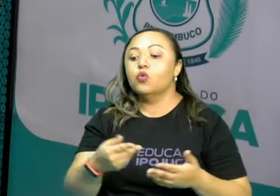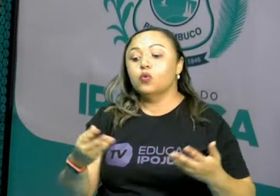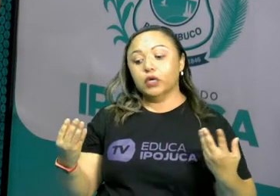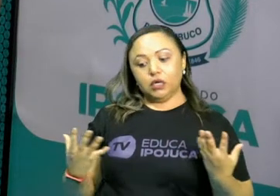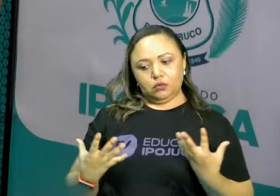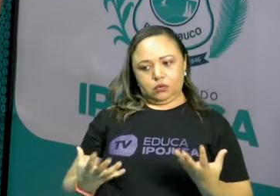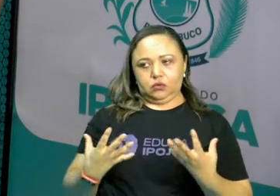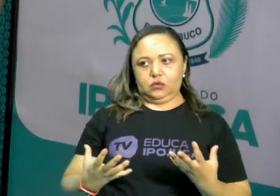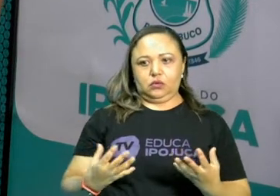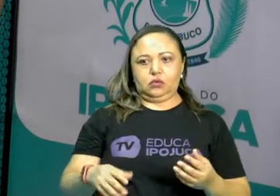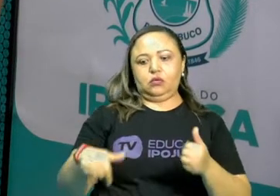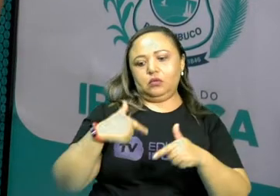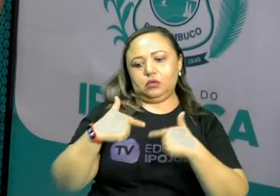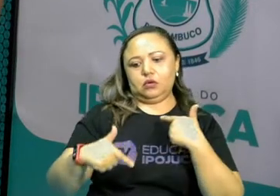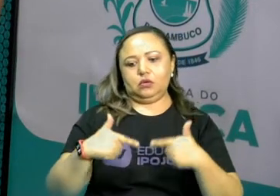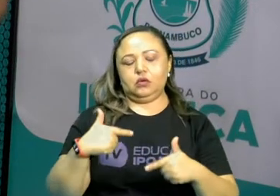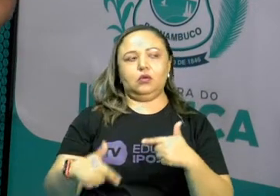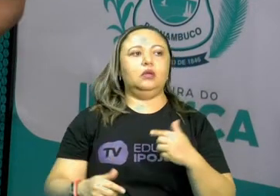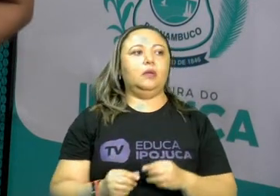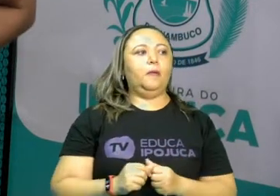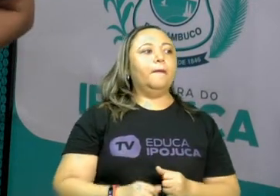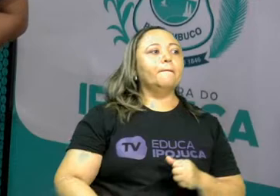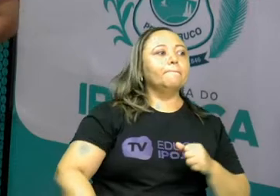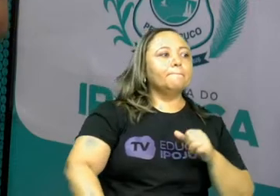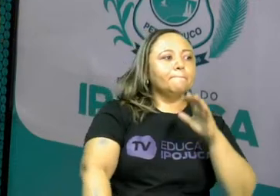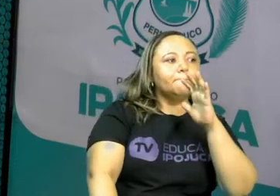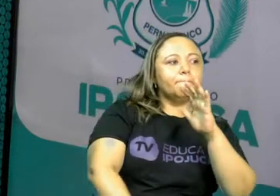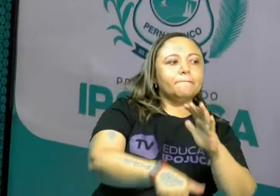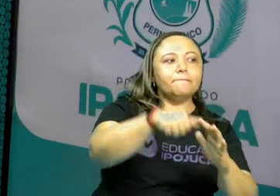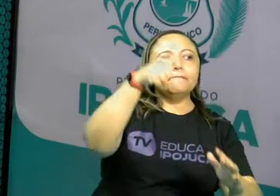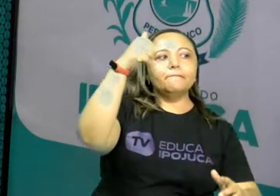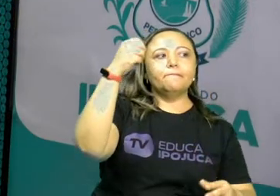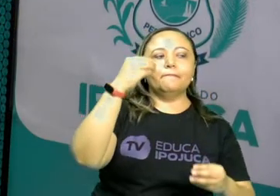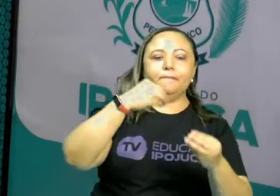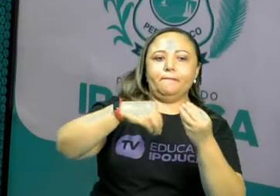trabalhando. Então, a primeira mistura que eu tenho é a mistura